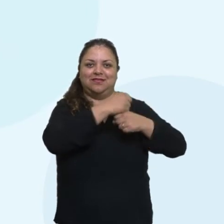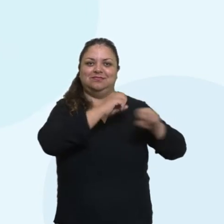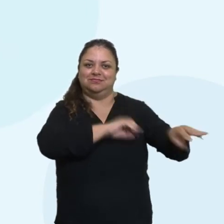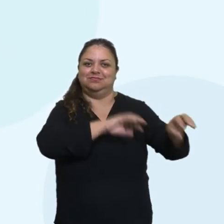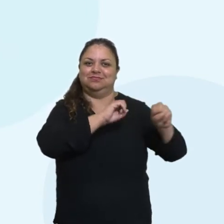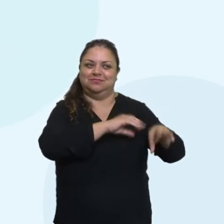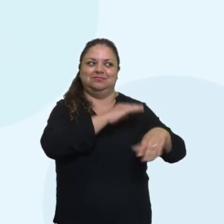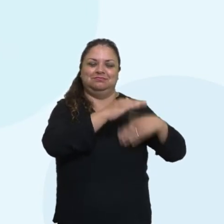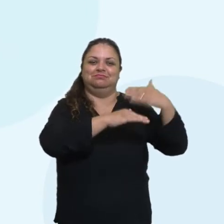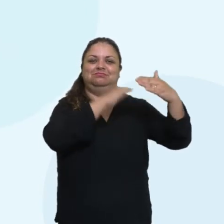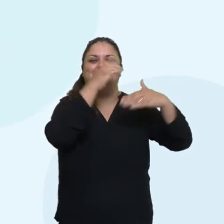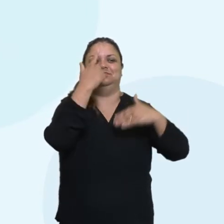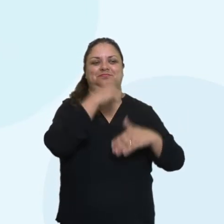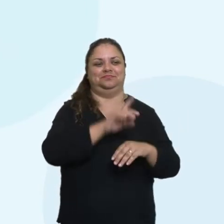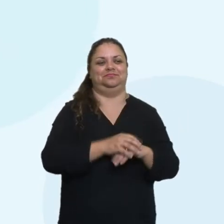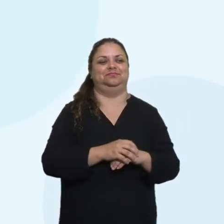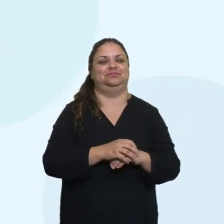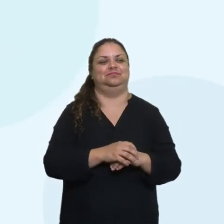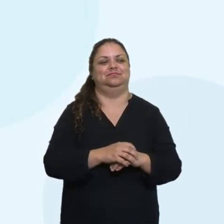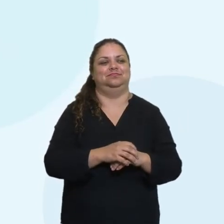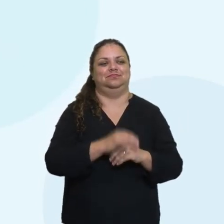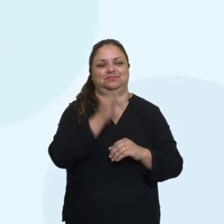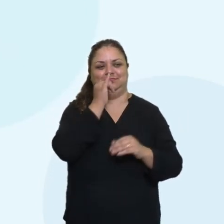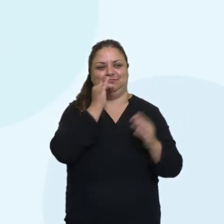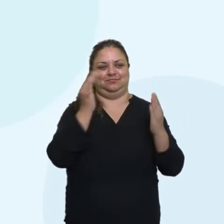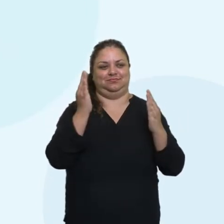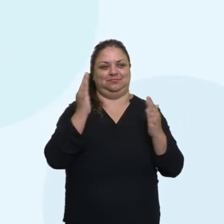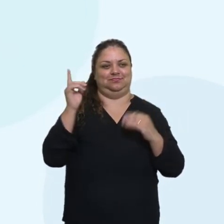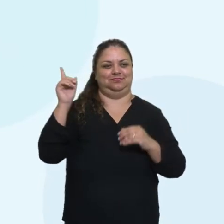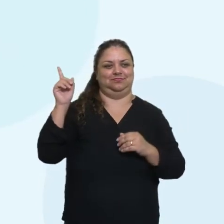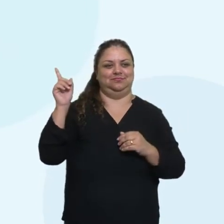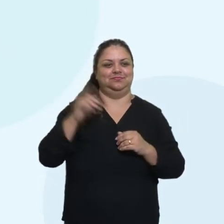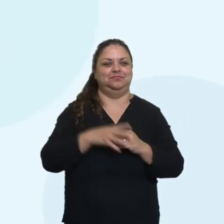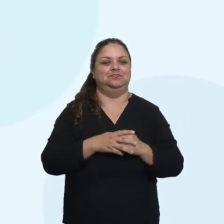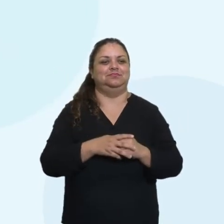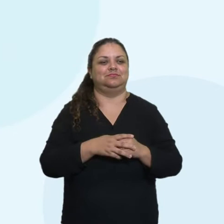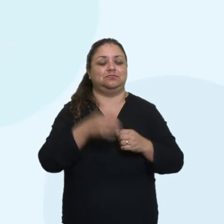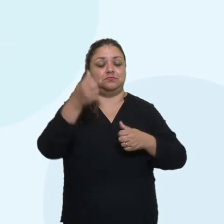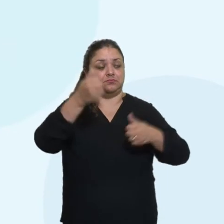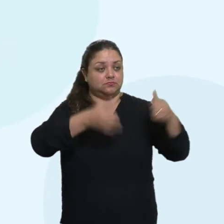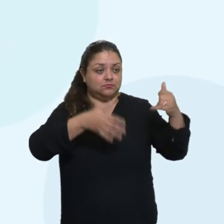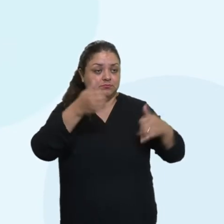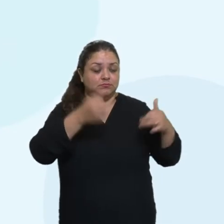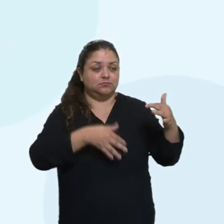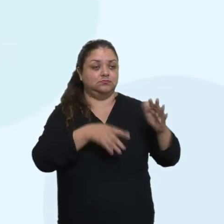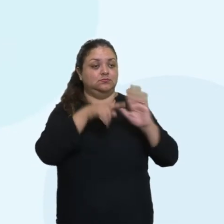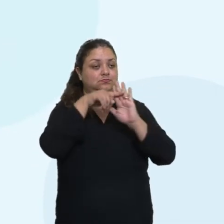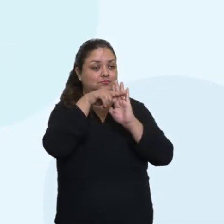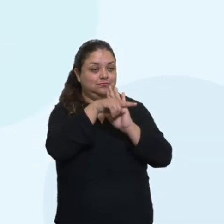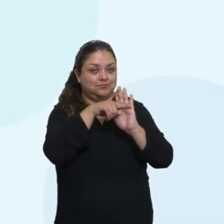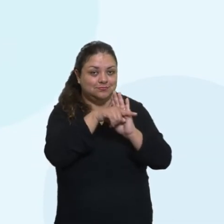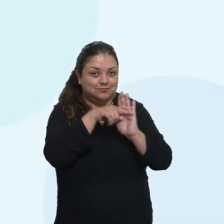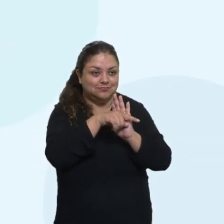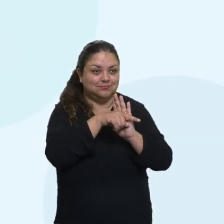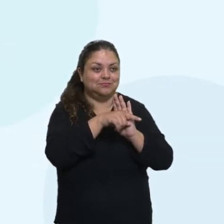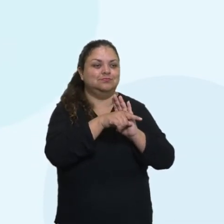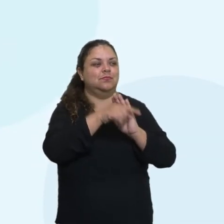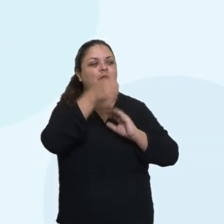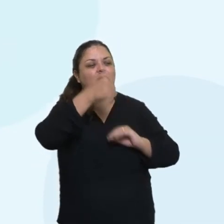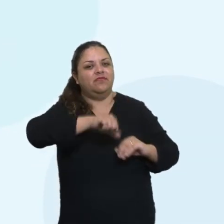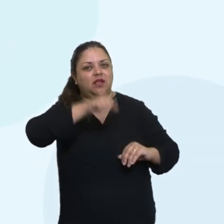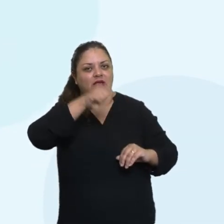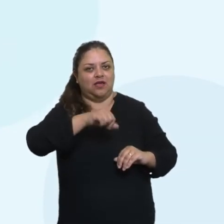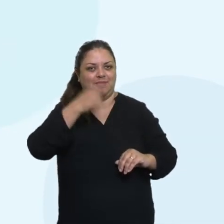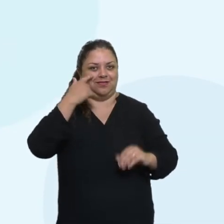aqui né Alessia foi colocado para exemplificar explicar analisar e avaliar Então veja os próprios